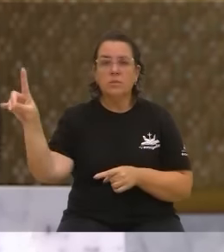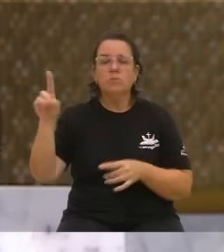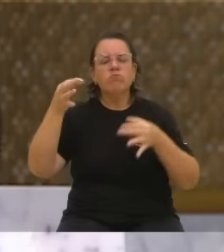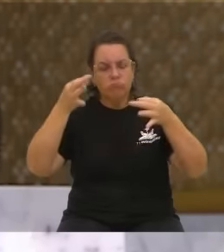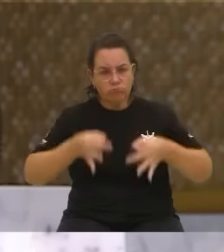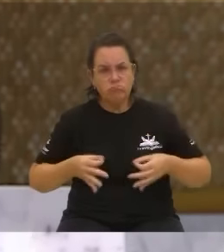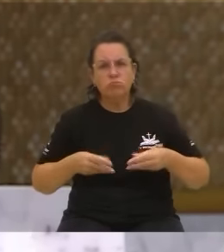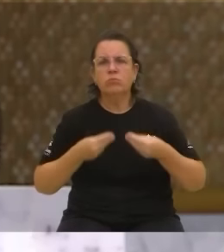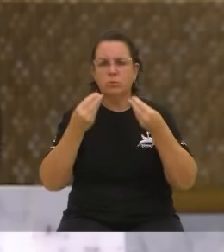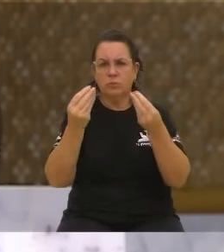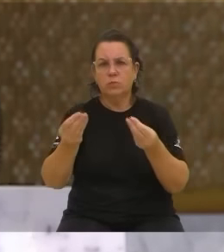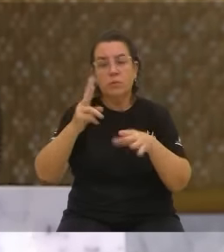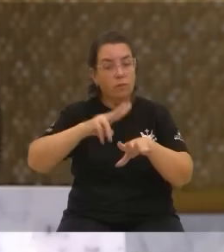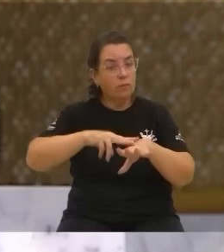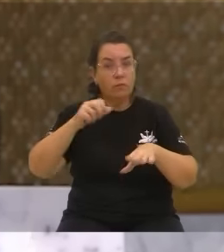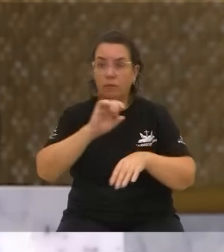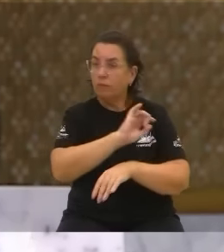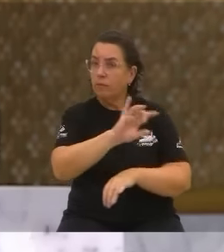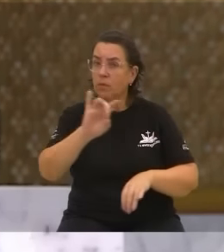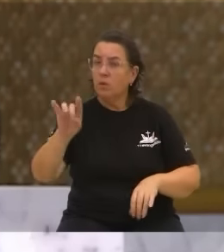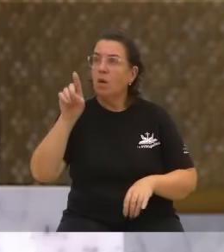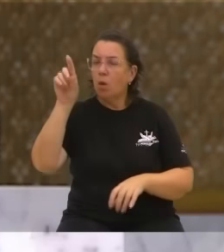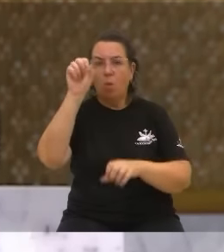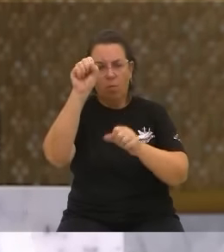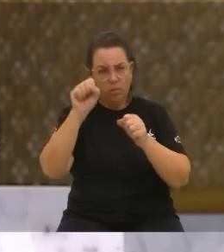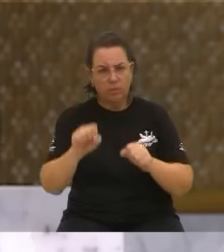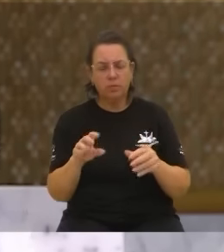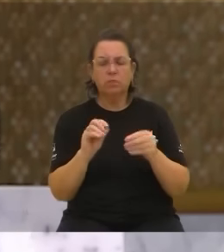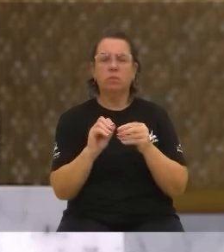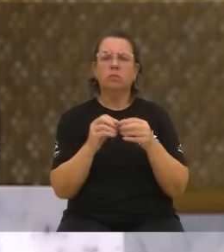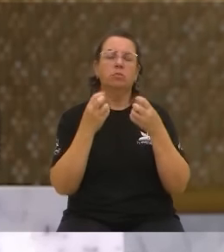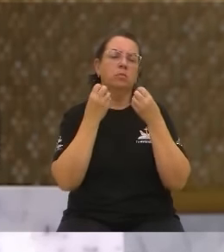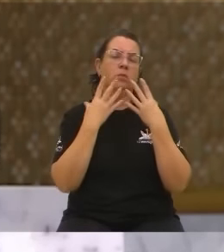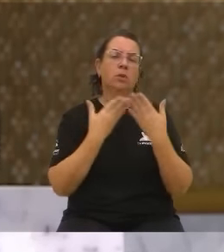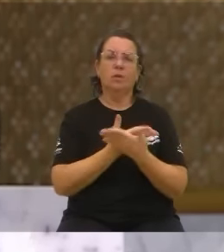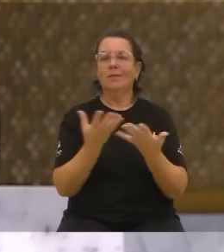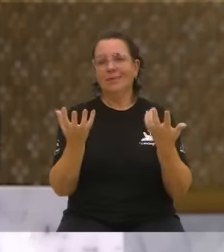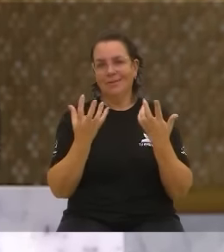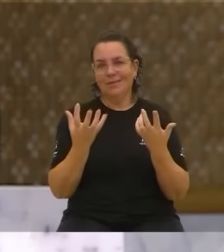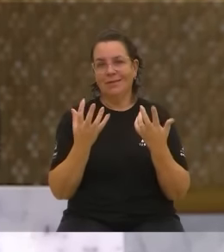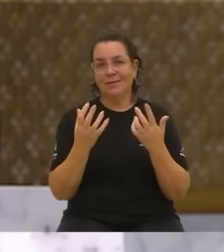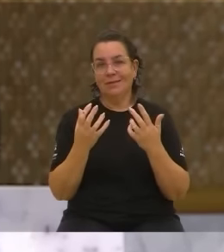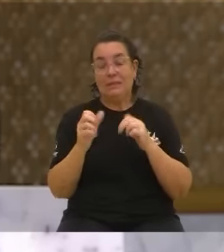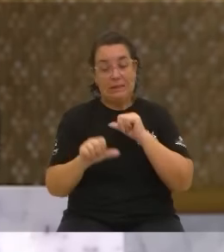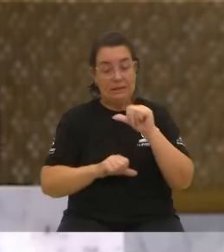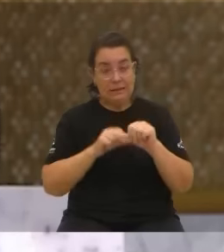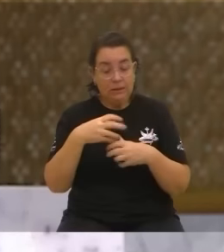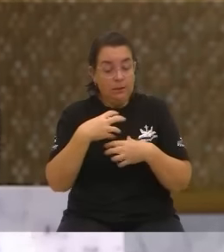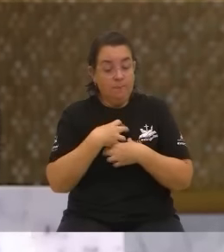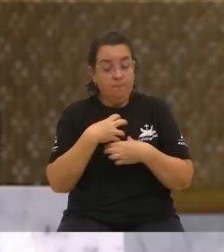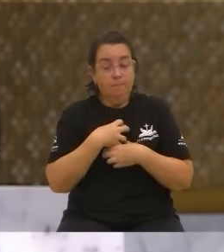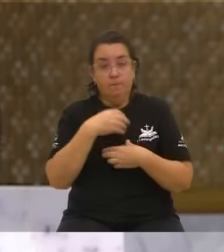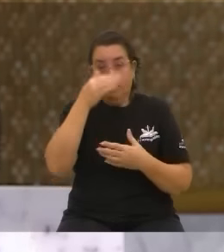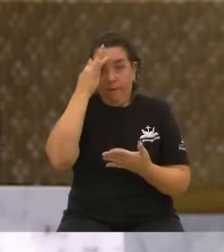por seu poder, realize todo o bem que desejais e torne ativa a vossa